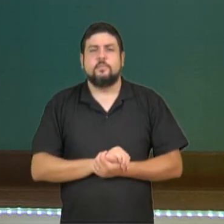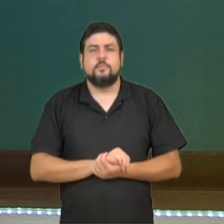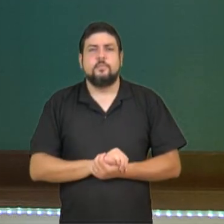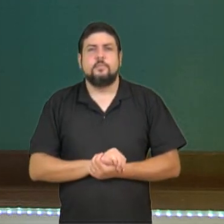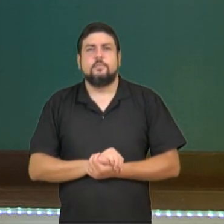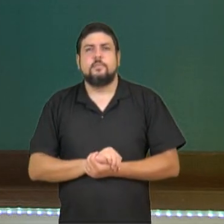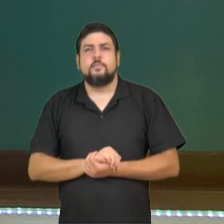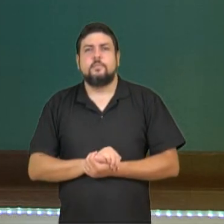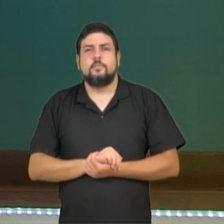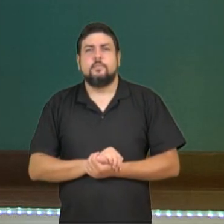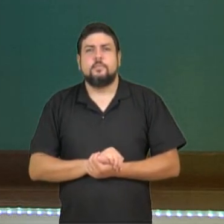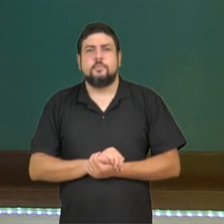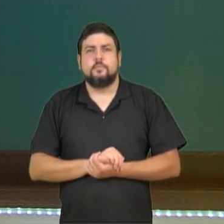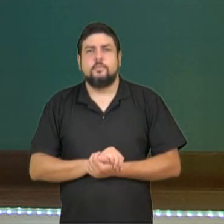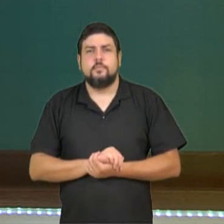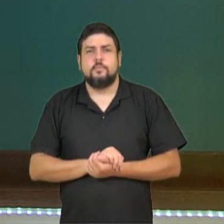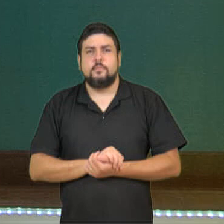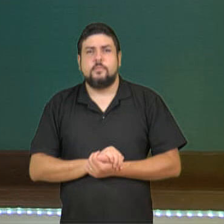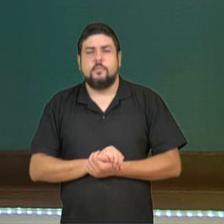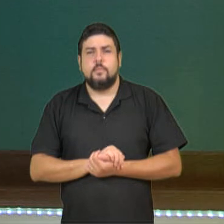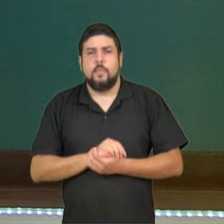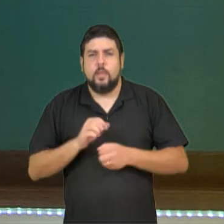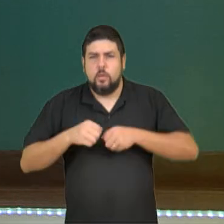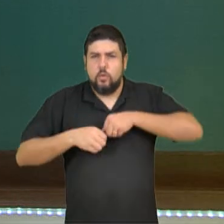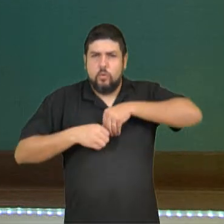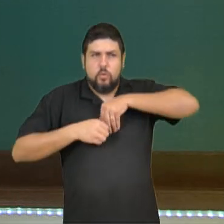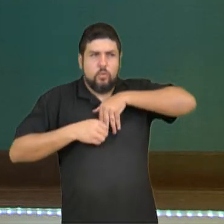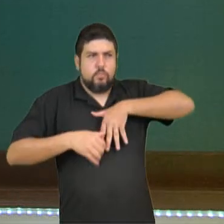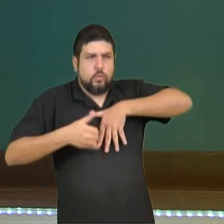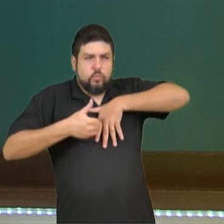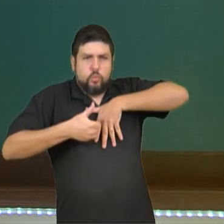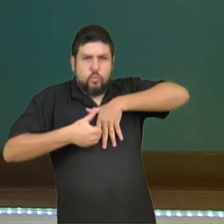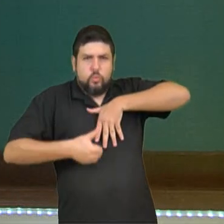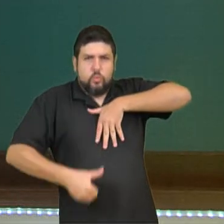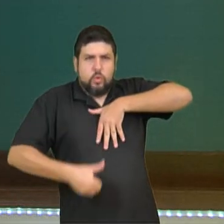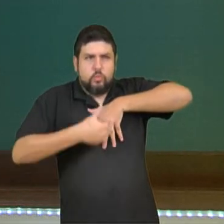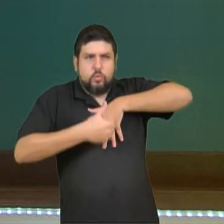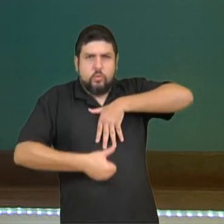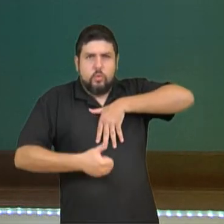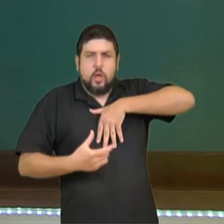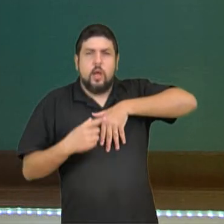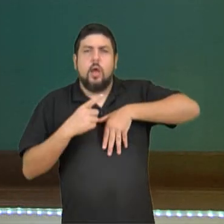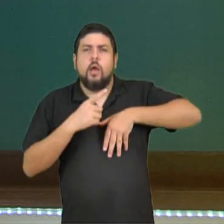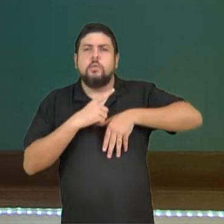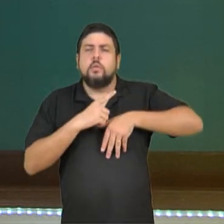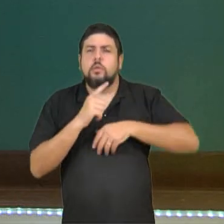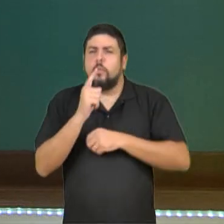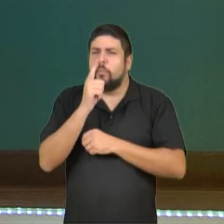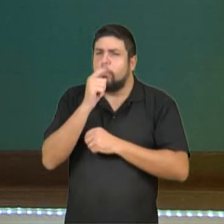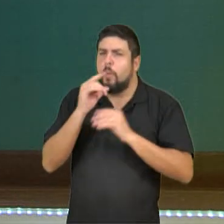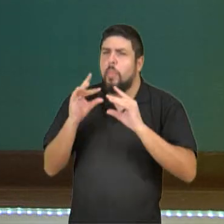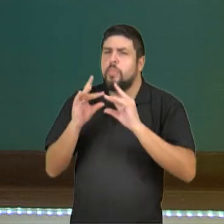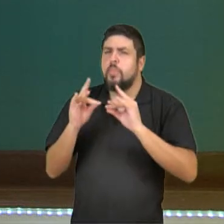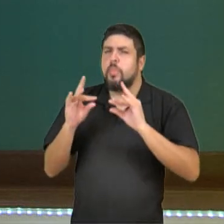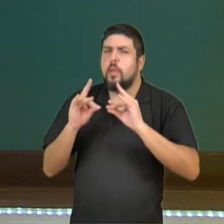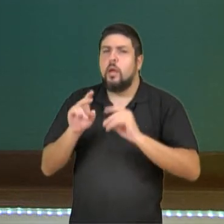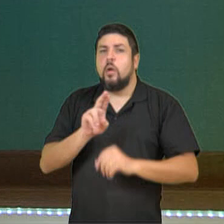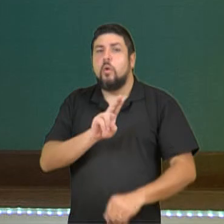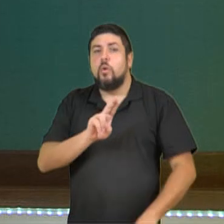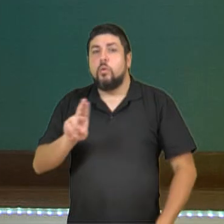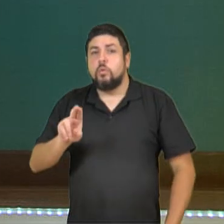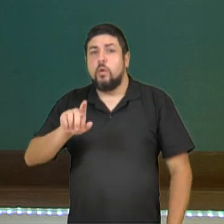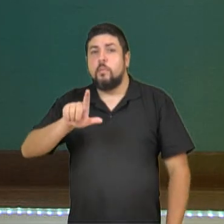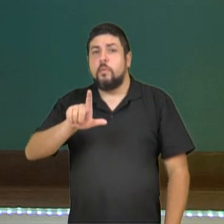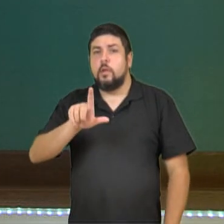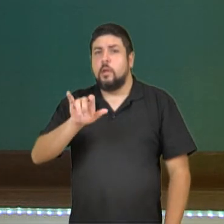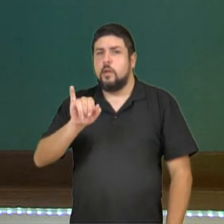Dentro dos vasos linfáticos, acontece a circulação de um líquido que nós chamamos de linfa, tá? Então, este